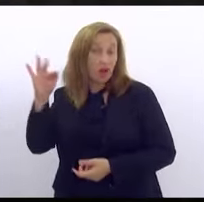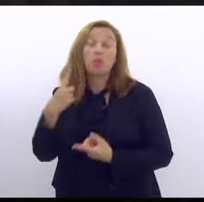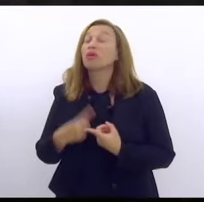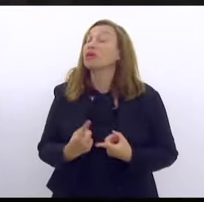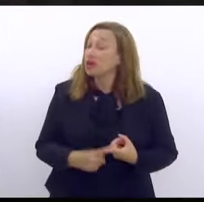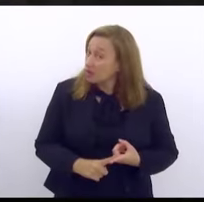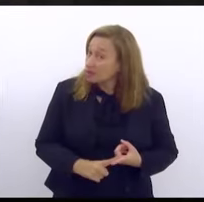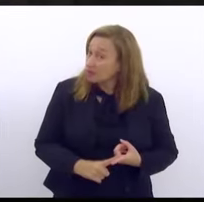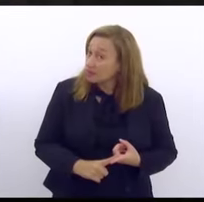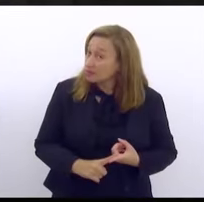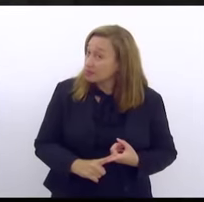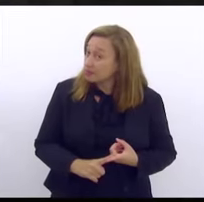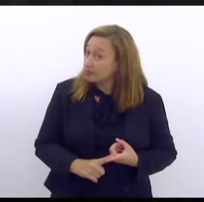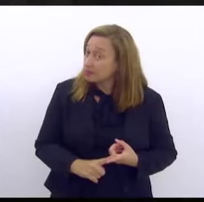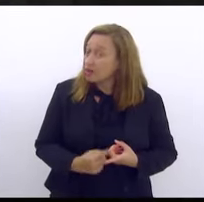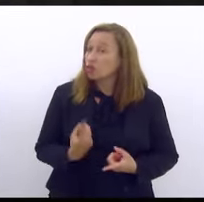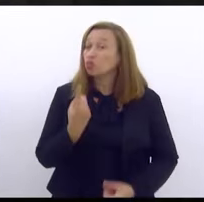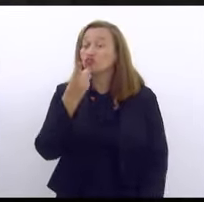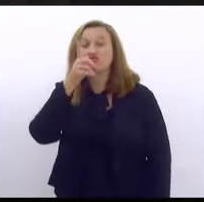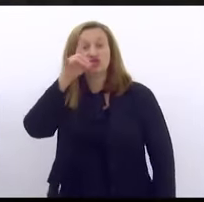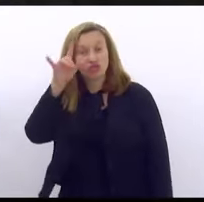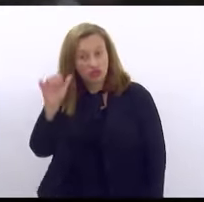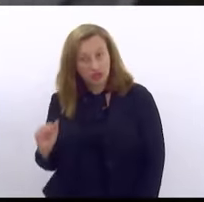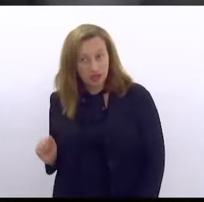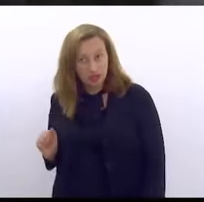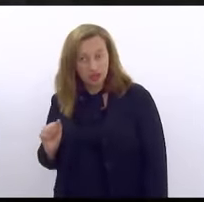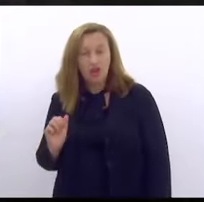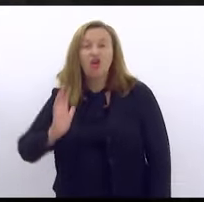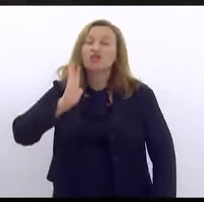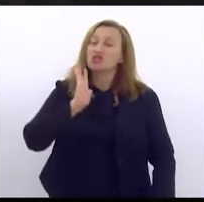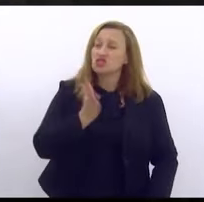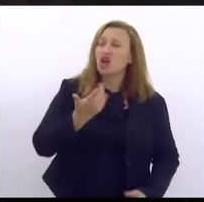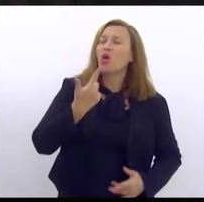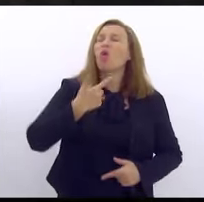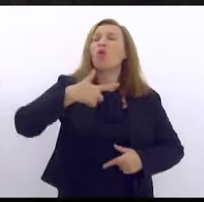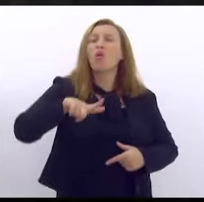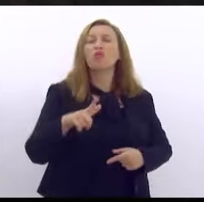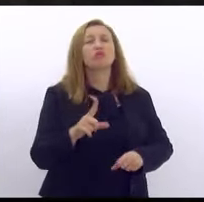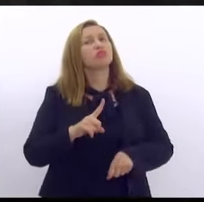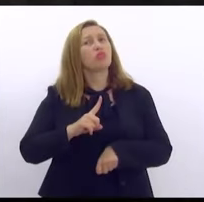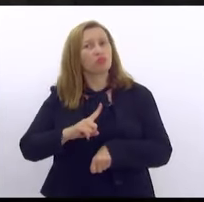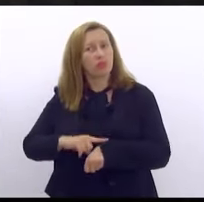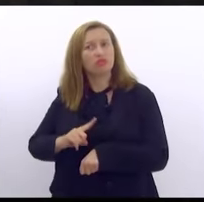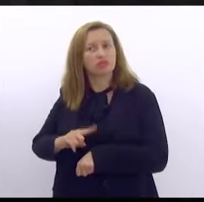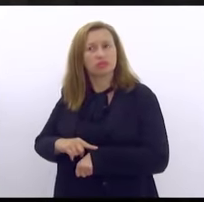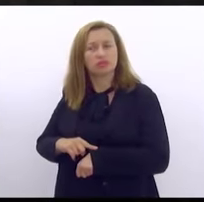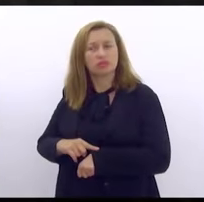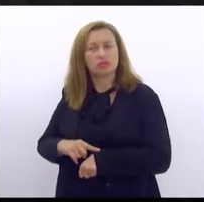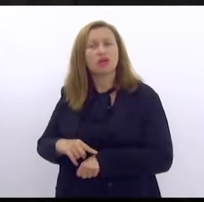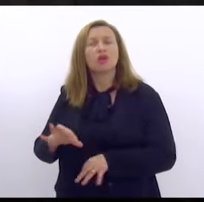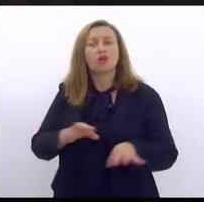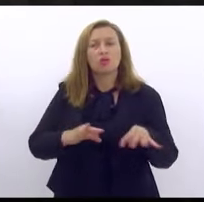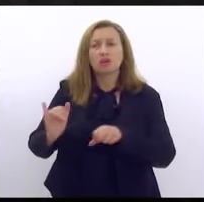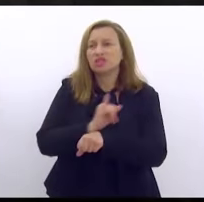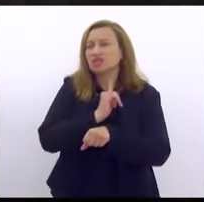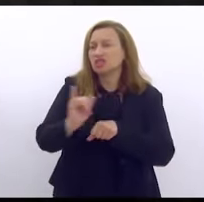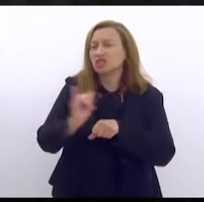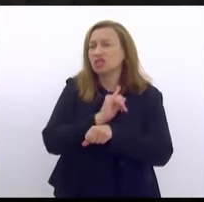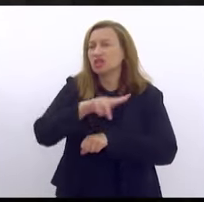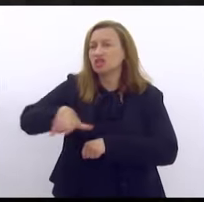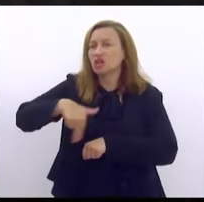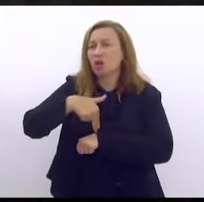quê? Para que um dia, como já teve em outras épocas, o plano estratégico da